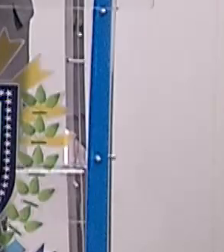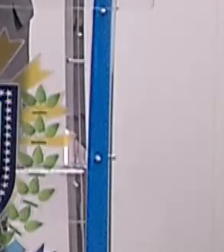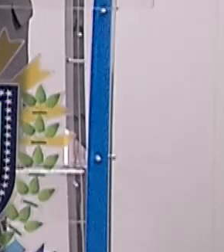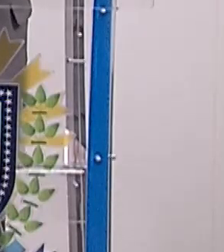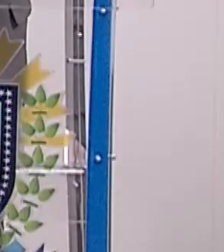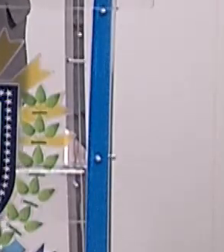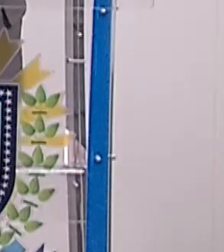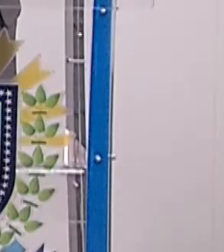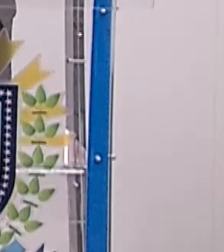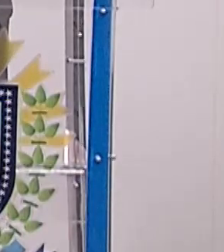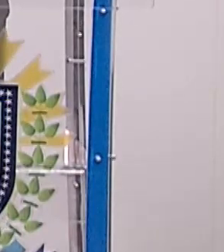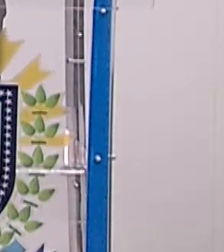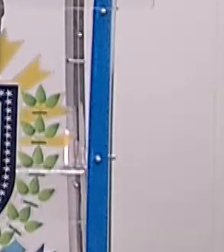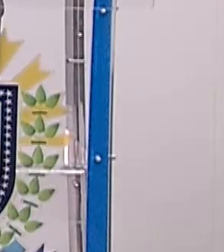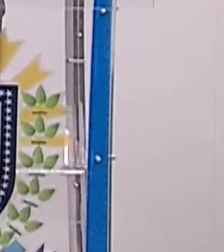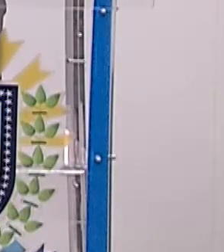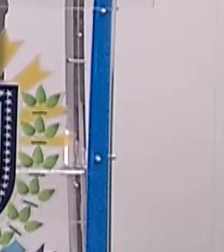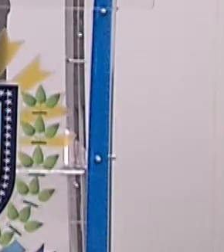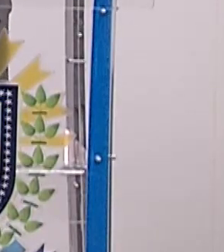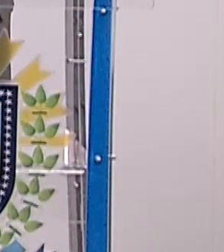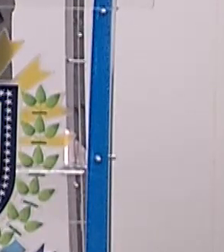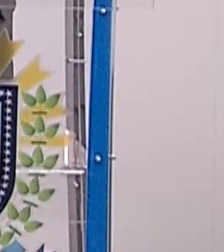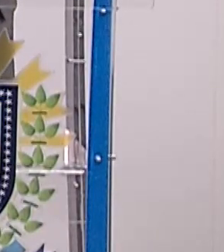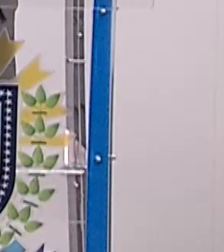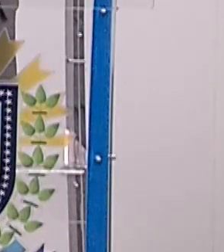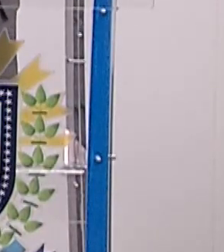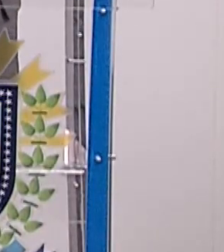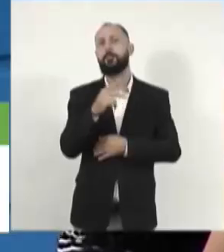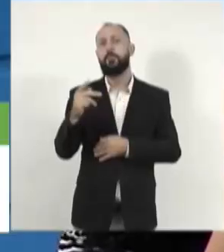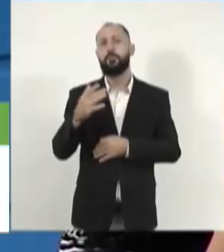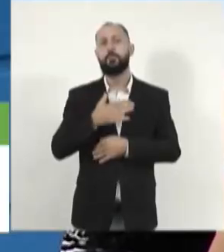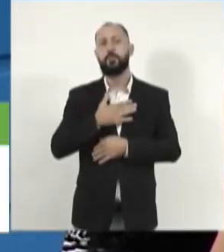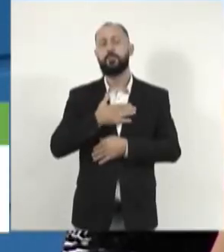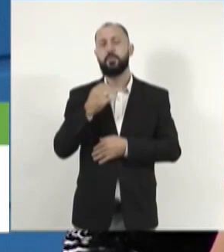a apresentação, na verdade, do requerimento pelo deputado Paulo Duarte.